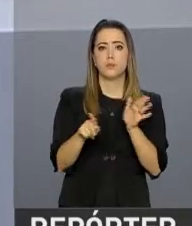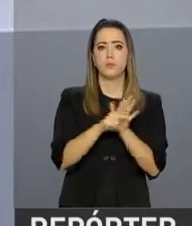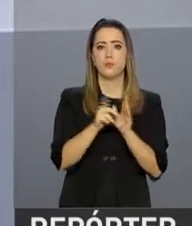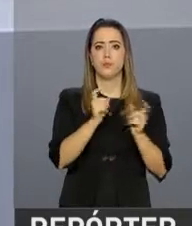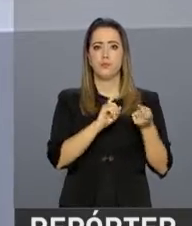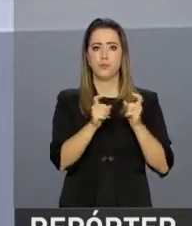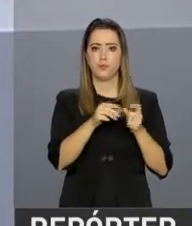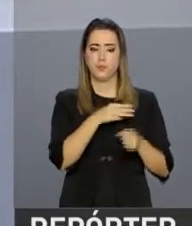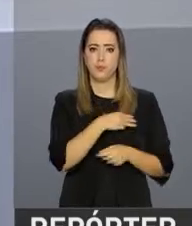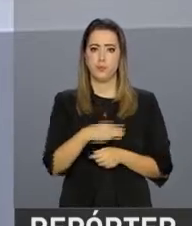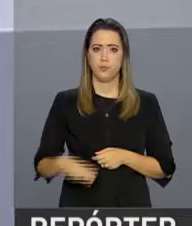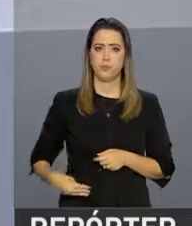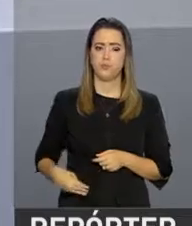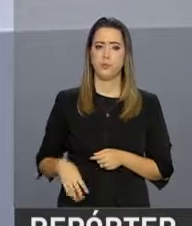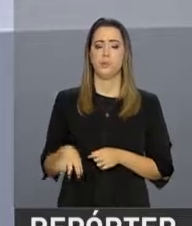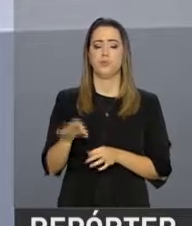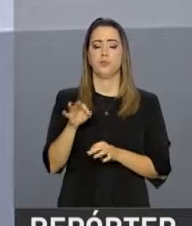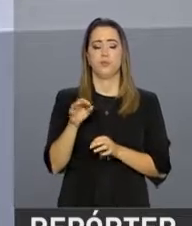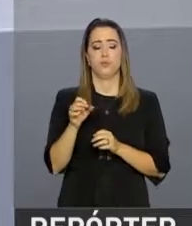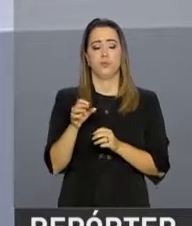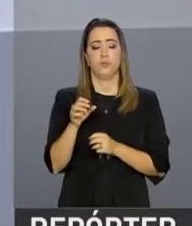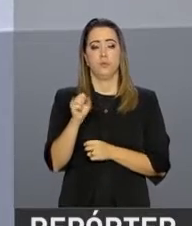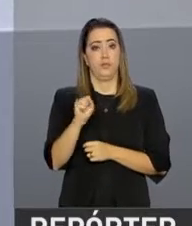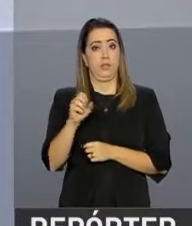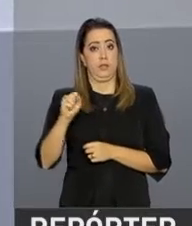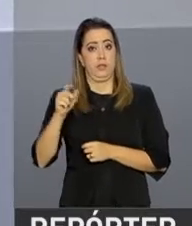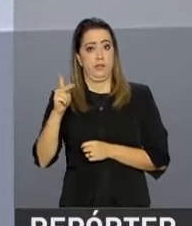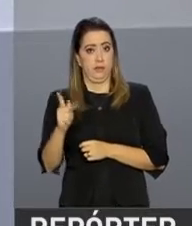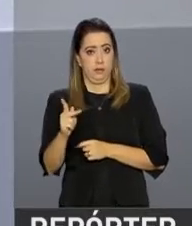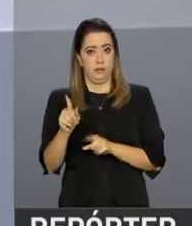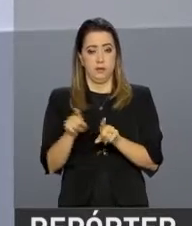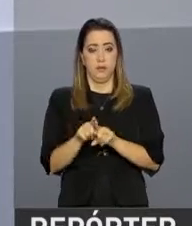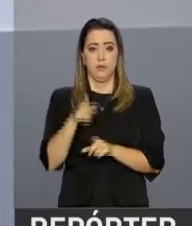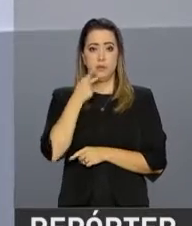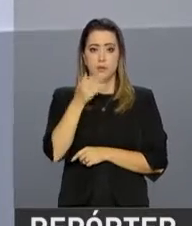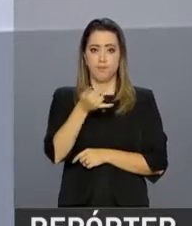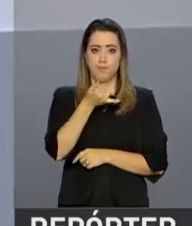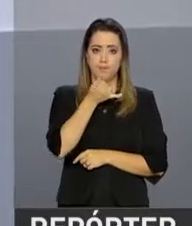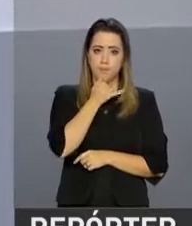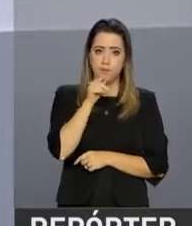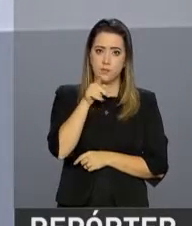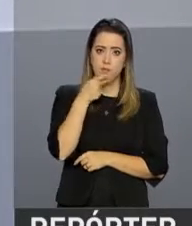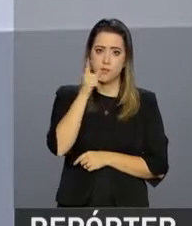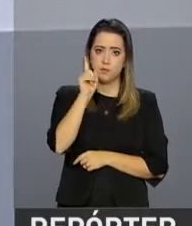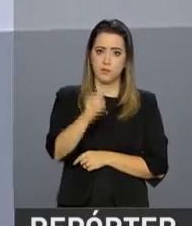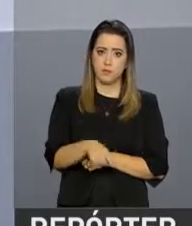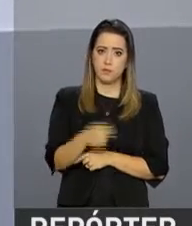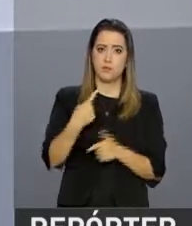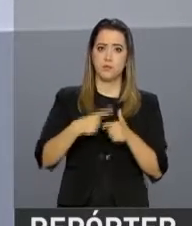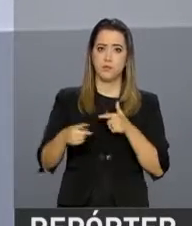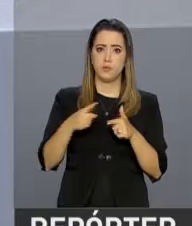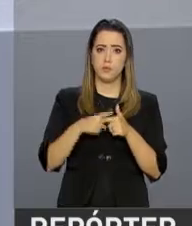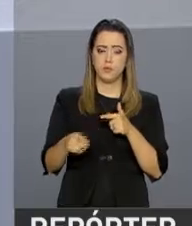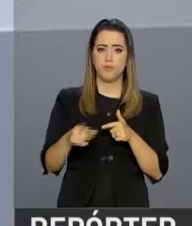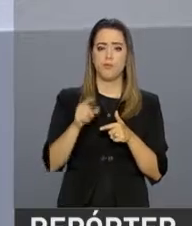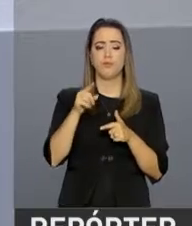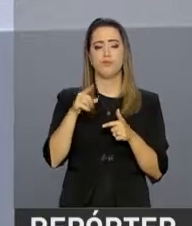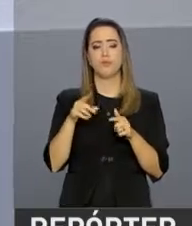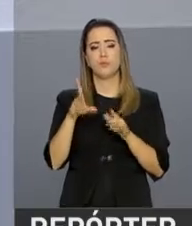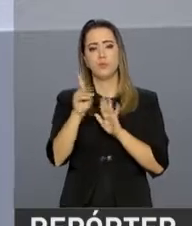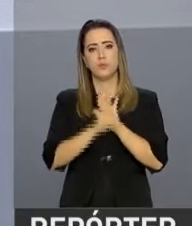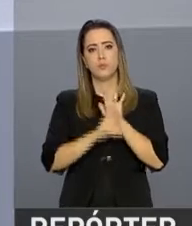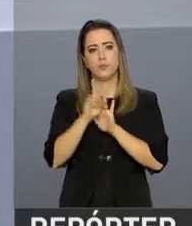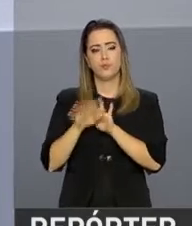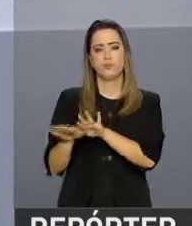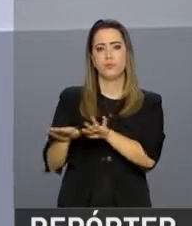Ministério Extraordinário da Segurança Pública. O presidente Temer lamentou a morte de Marielle, que, segundo ele, é um atentado ao Estado de Direito e à